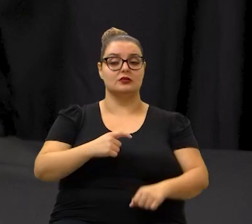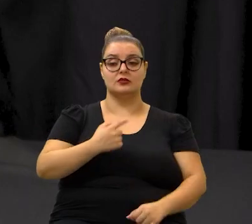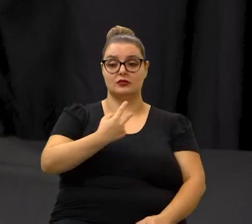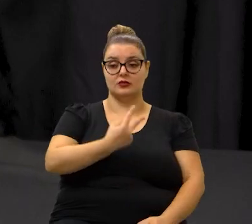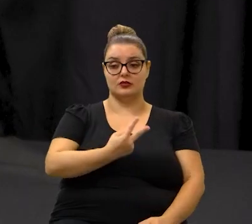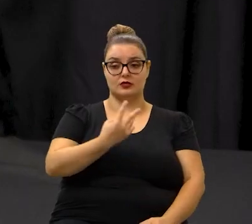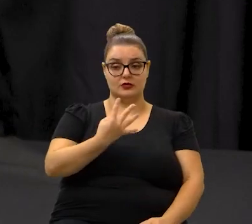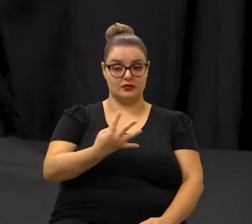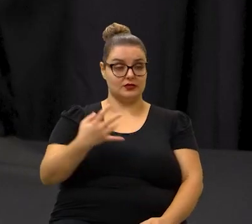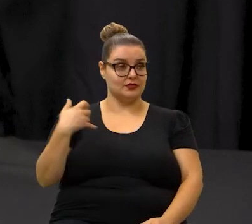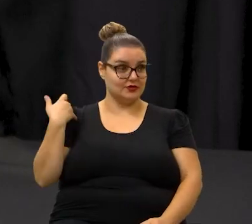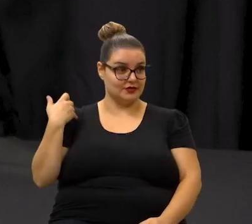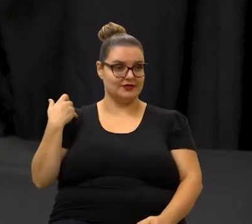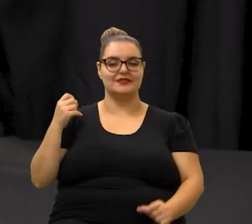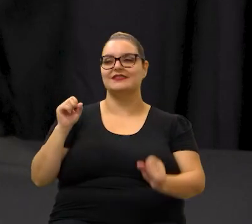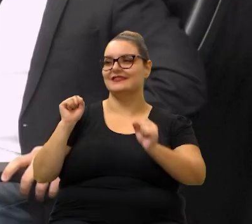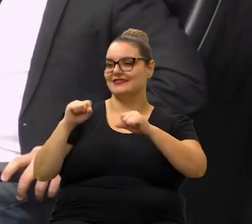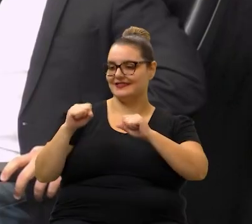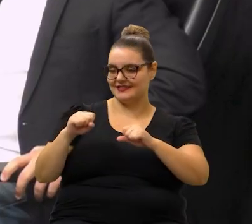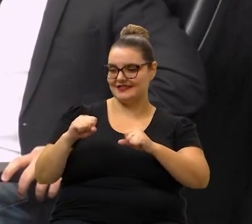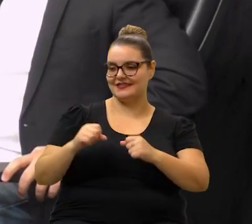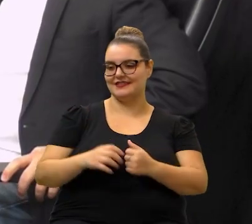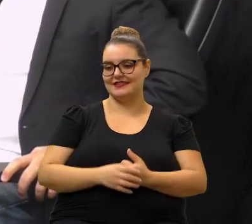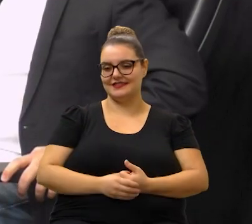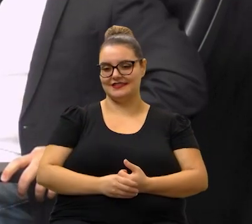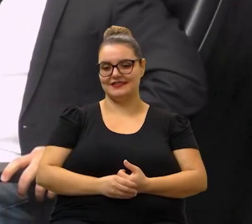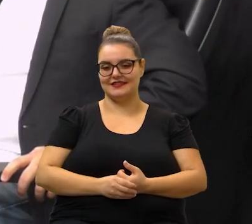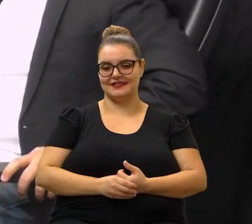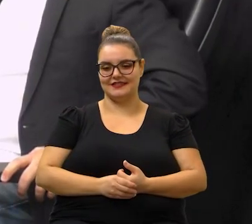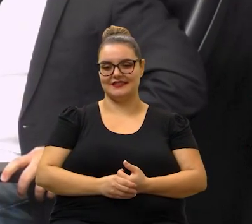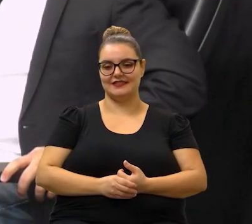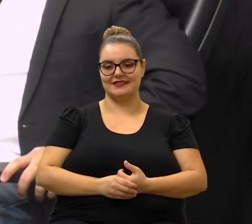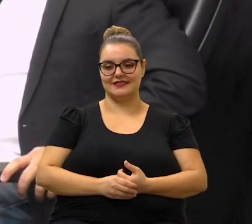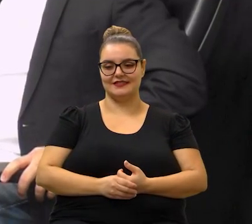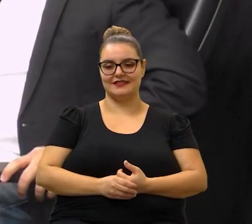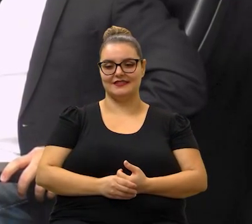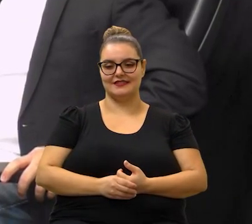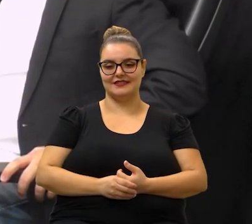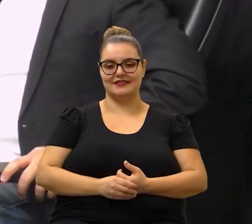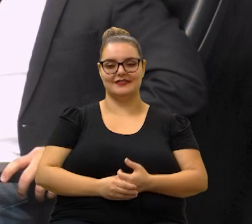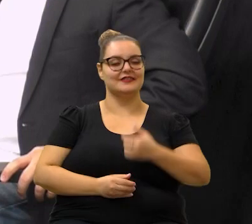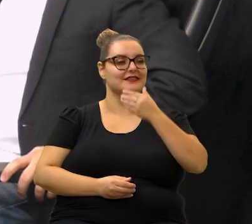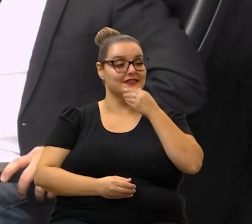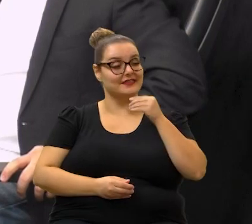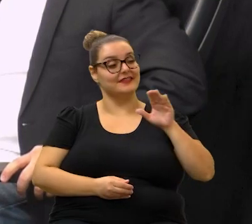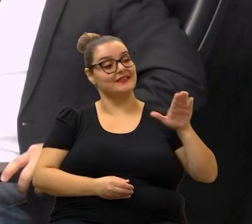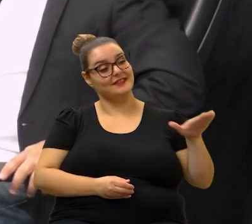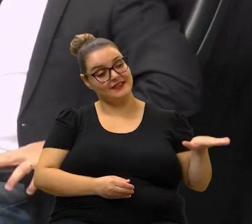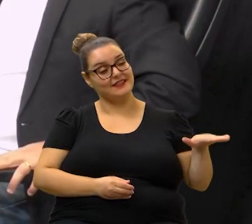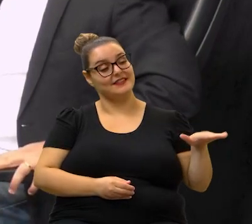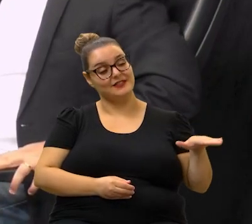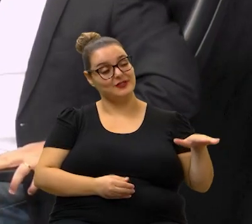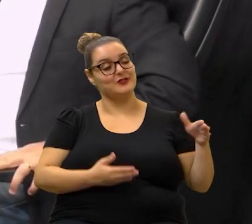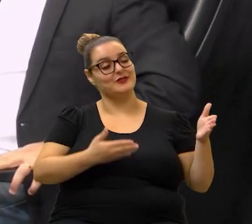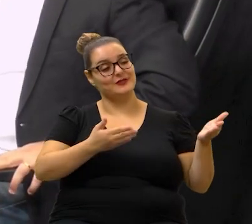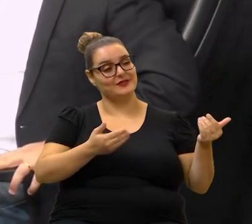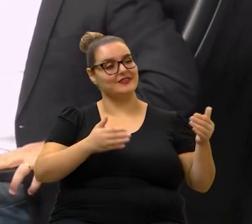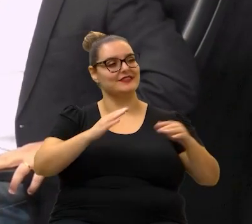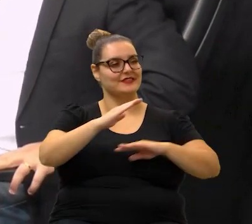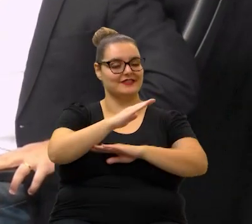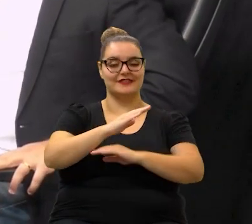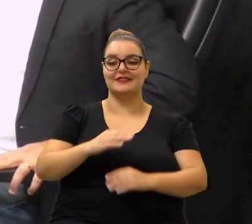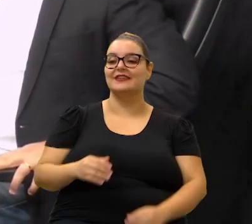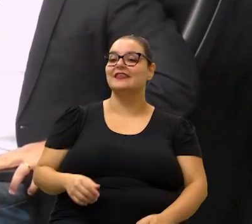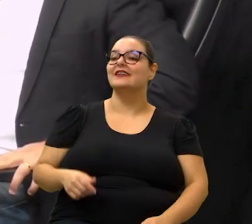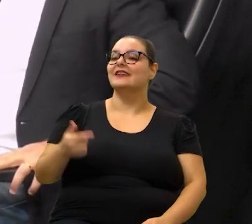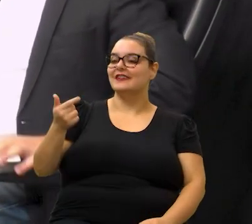24 anos é isso sim isso mesmo É né como se diz né esse menino aí na Câmara como foi ISS ainda